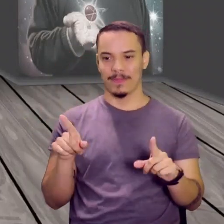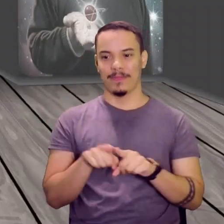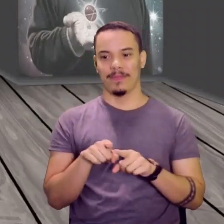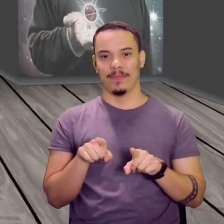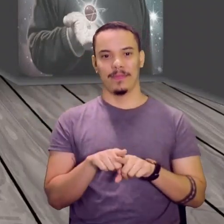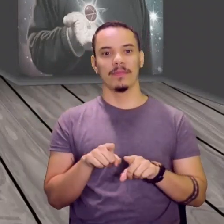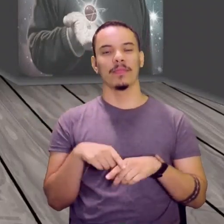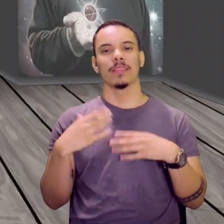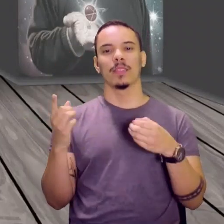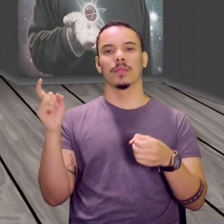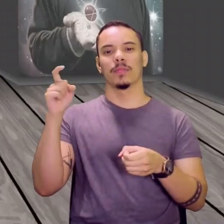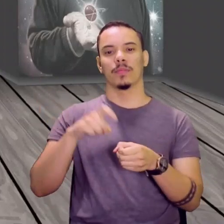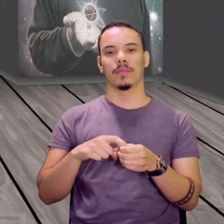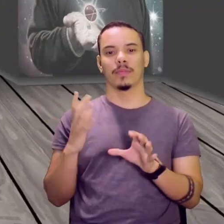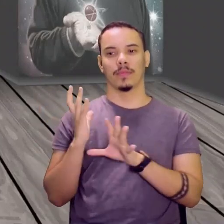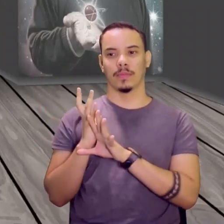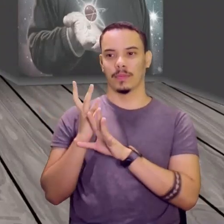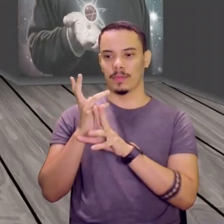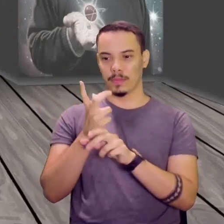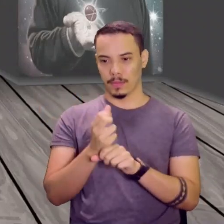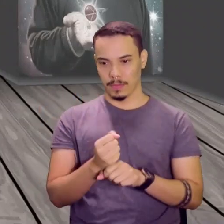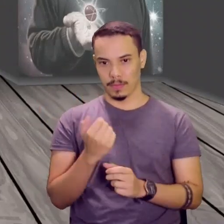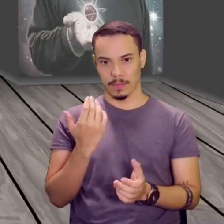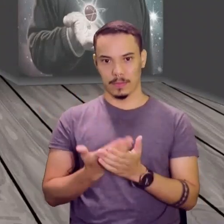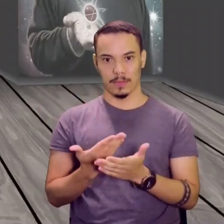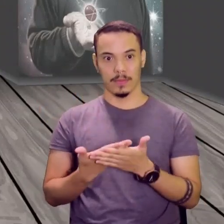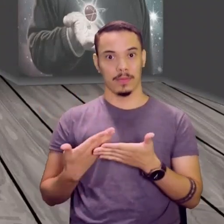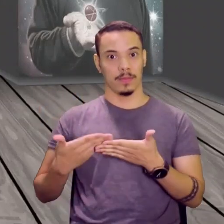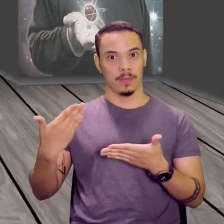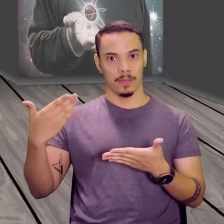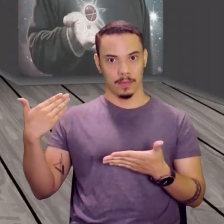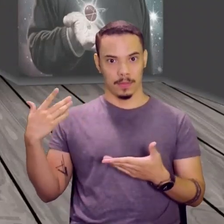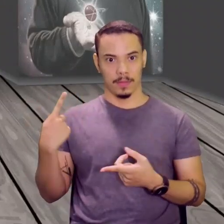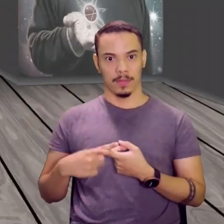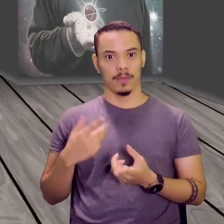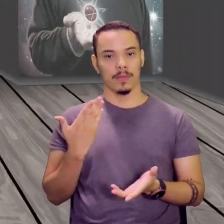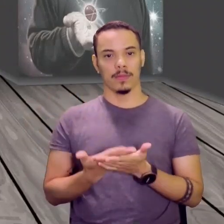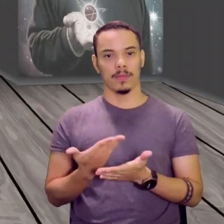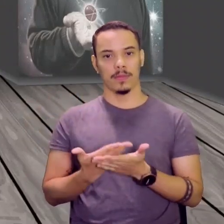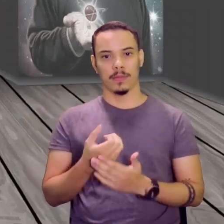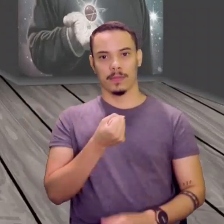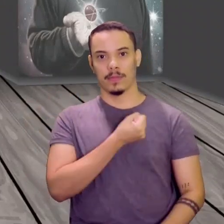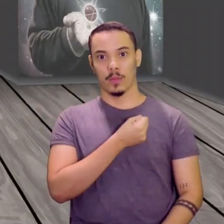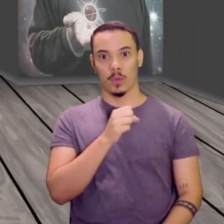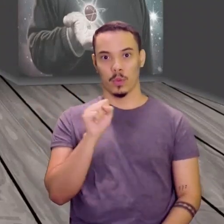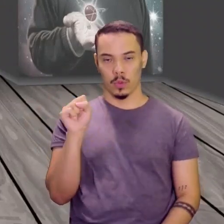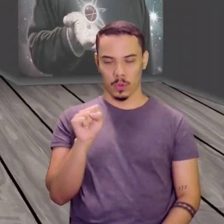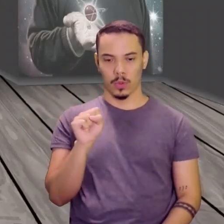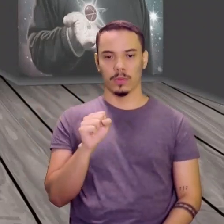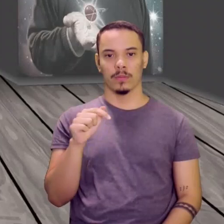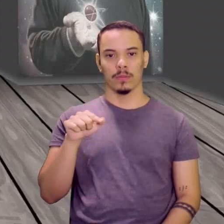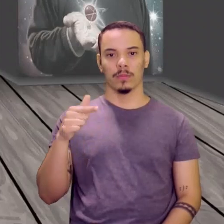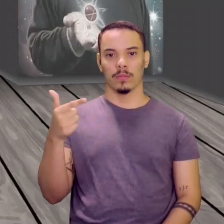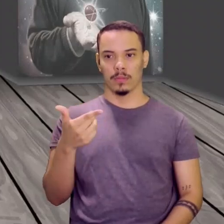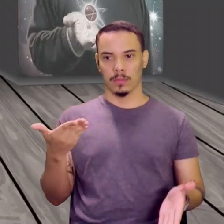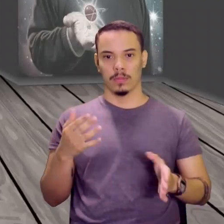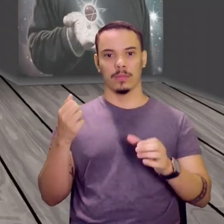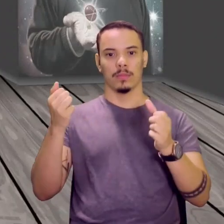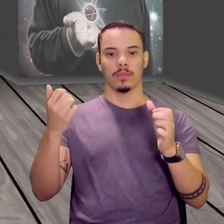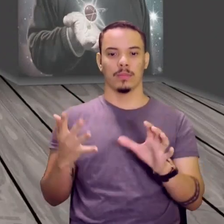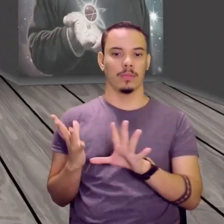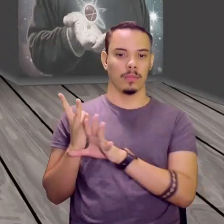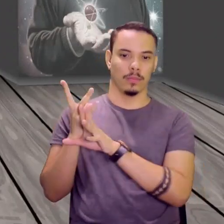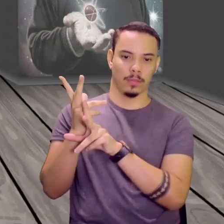aprendendo. Voltamos para o nosso resumex da aula passada, que é a nossa aula 8, né? Isso, 8. Falamos novamente de